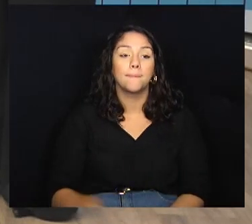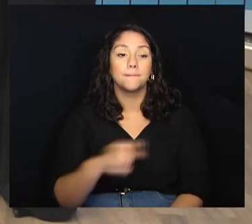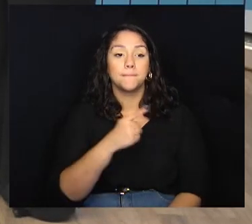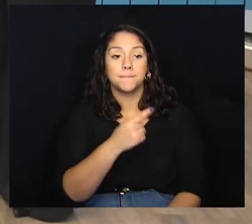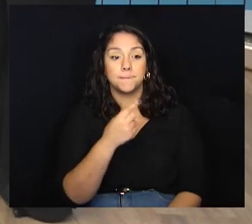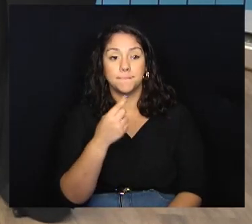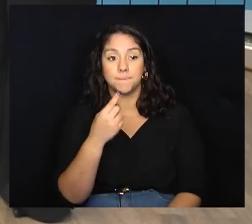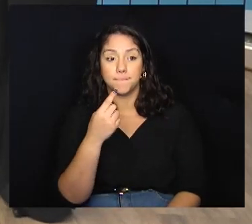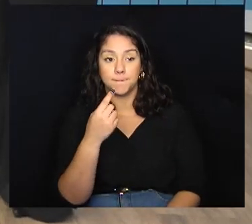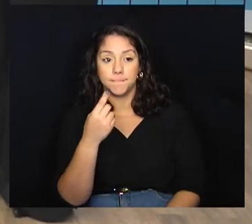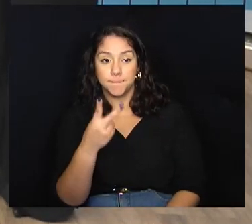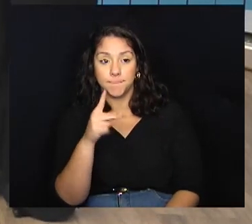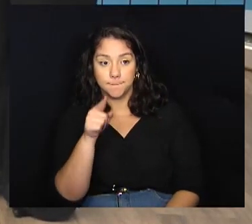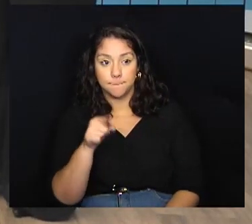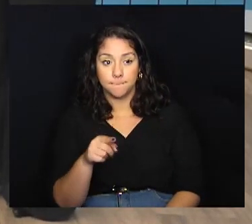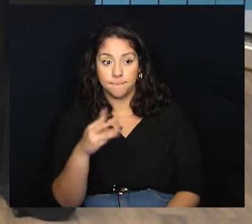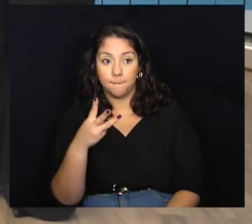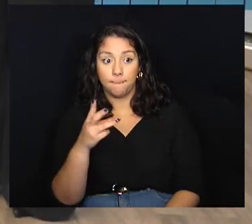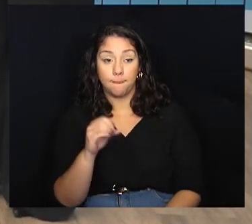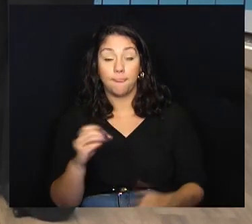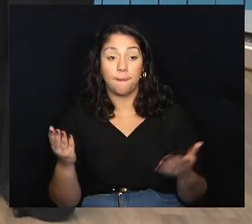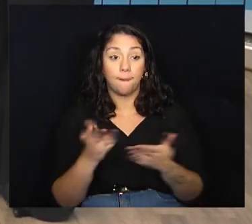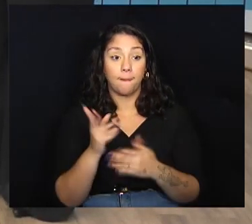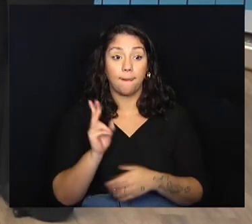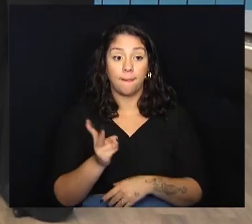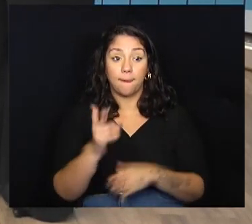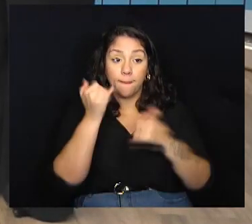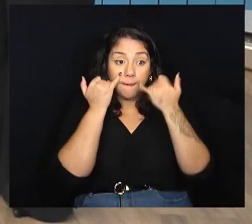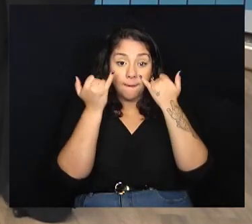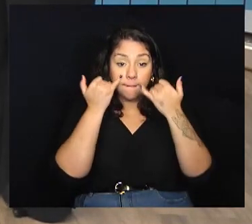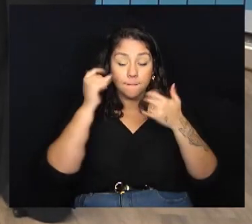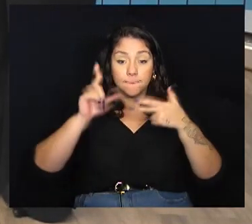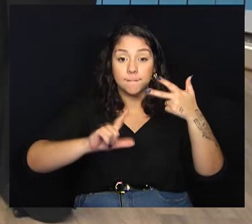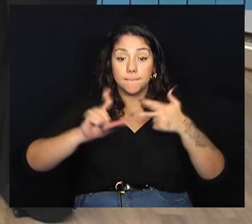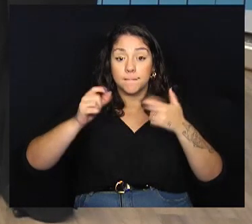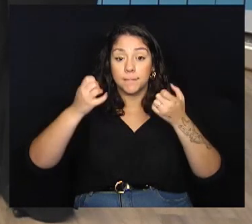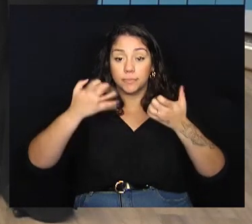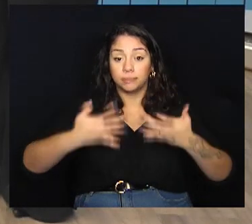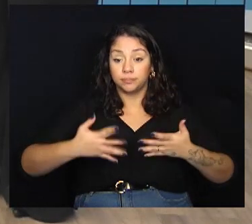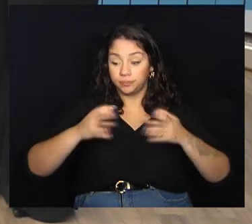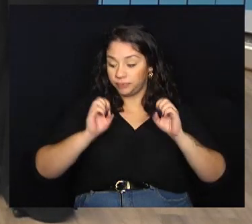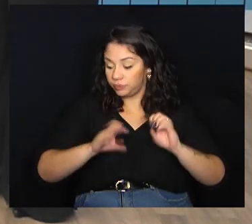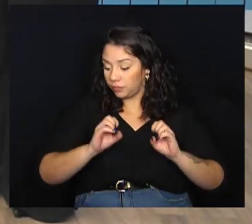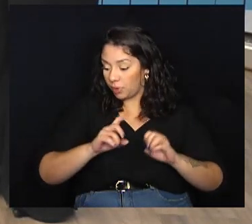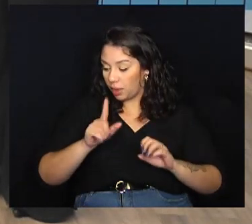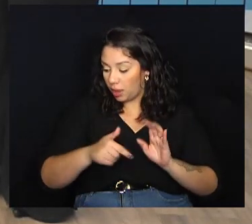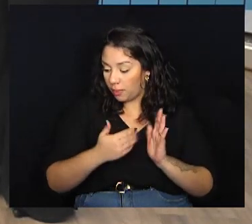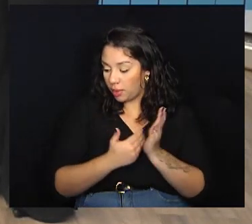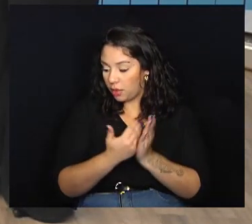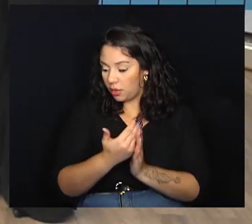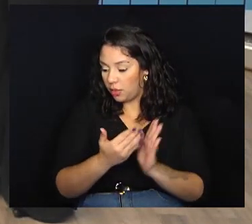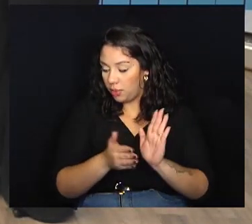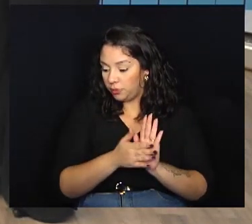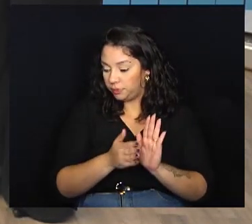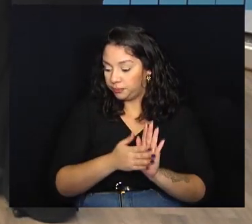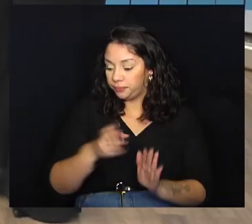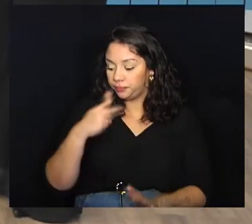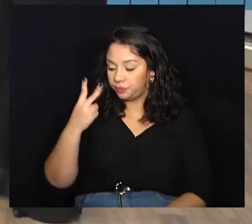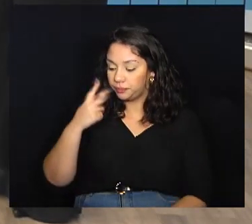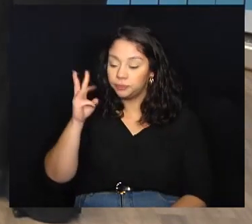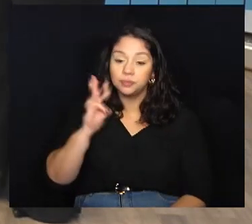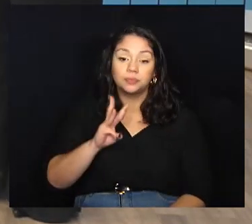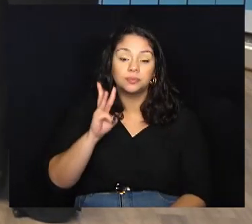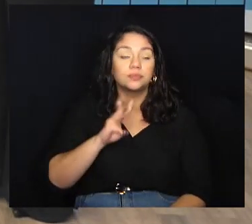12:30 agora, a gente segue com as notícias do Legislativo, falando sobre educação, uma iniciativa do vereador Cecílio Santos. Foi